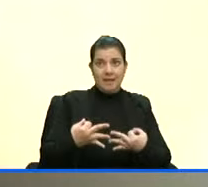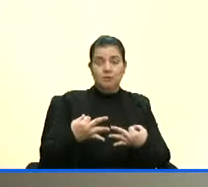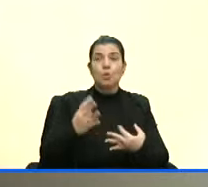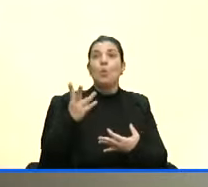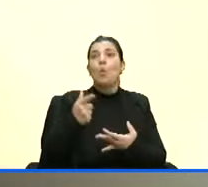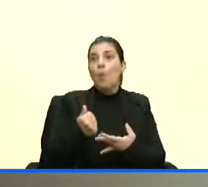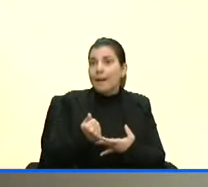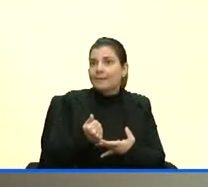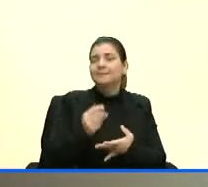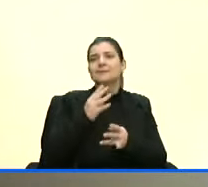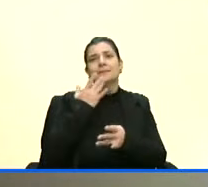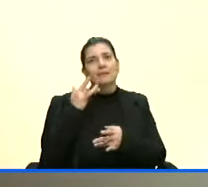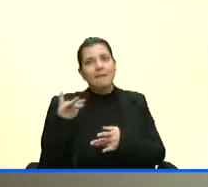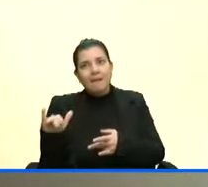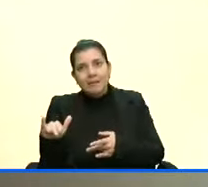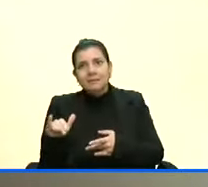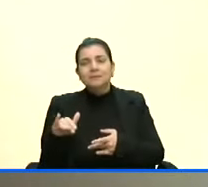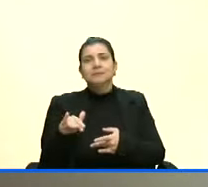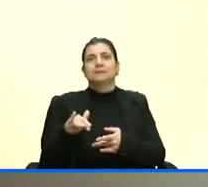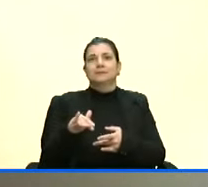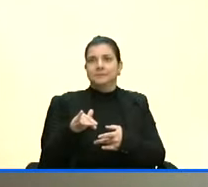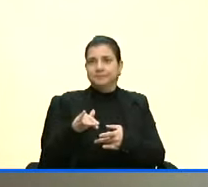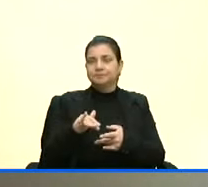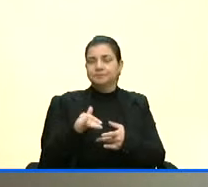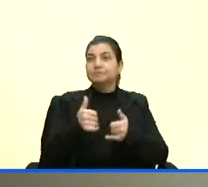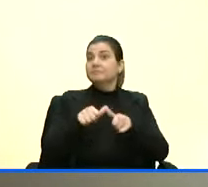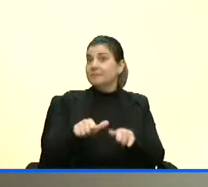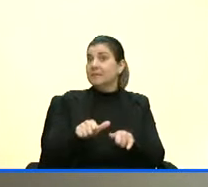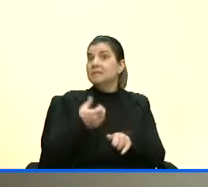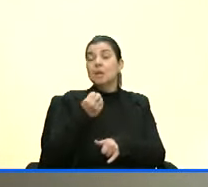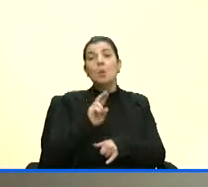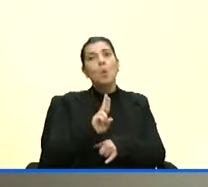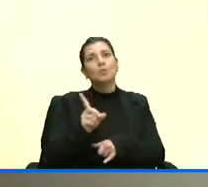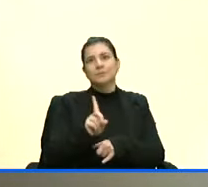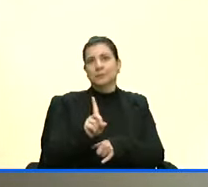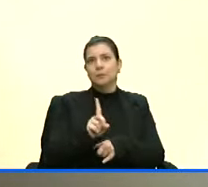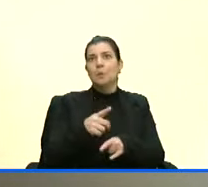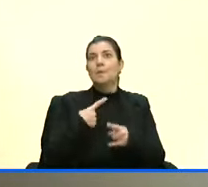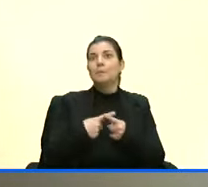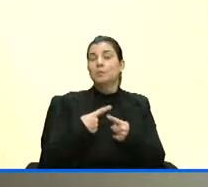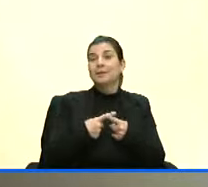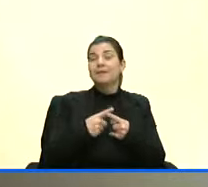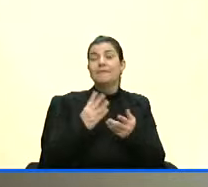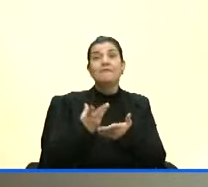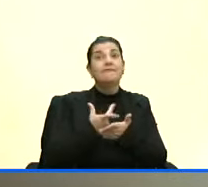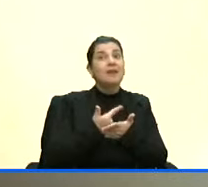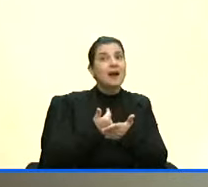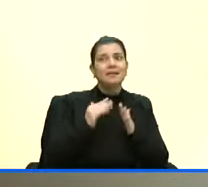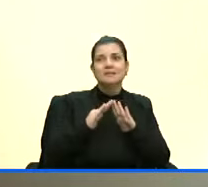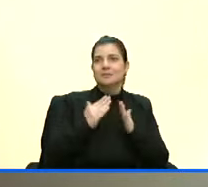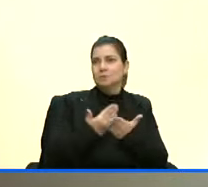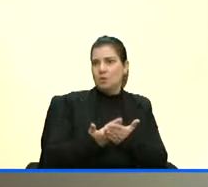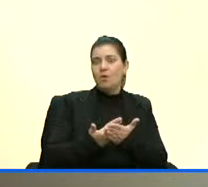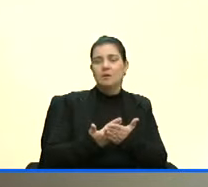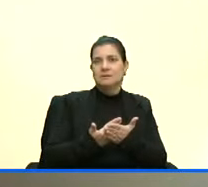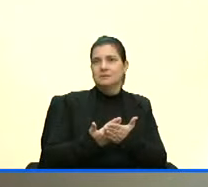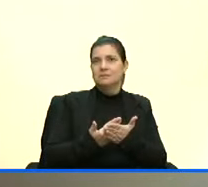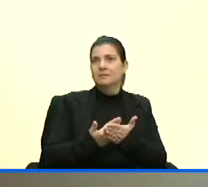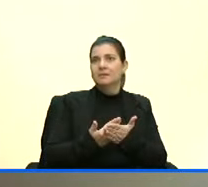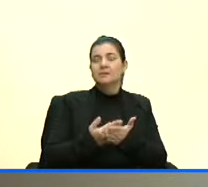problema do inadimplemento o ano passado. Então, várias escolas conveniadas deixaram de atender as crianças,